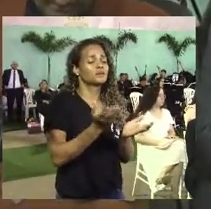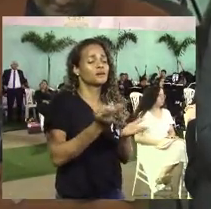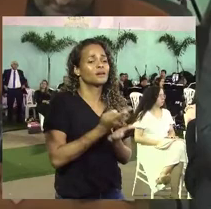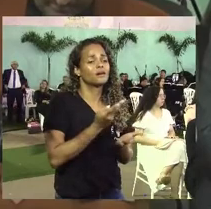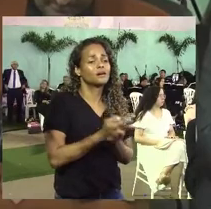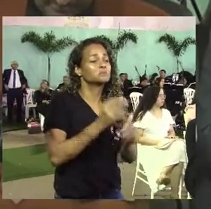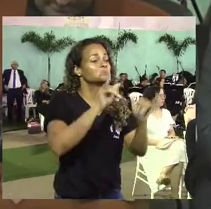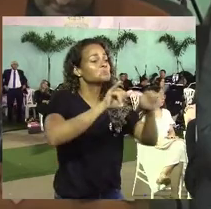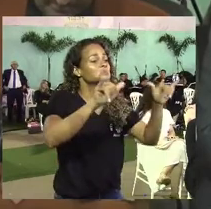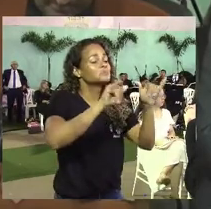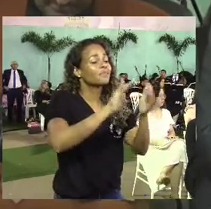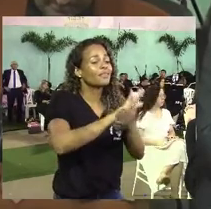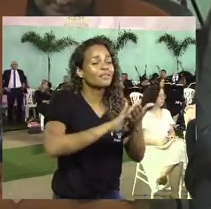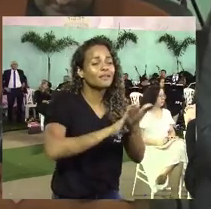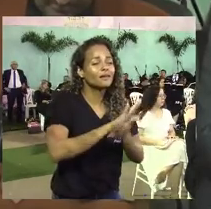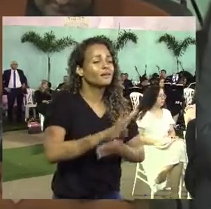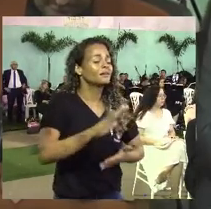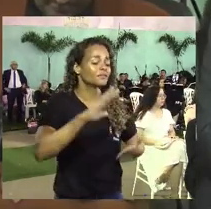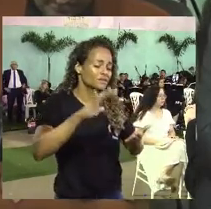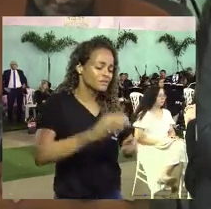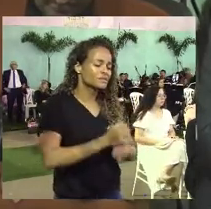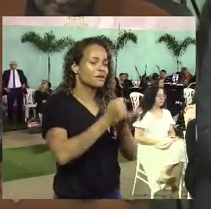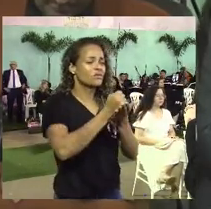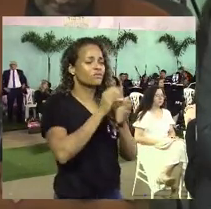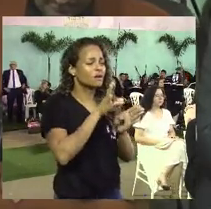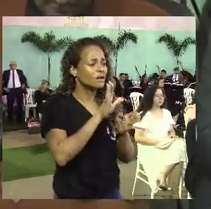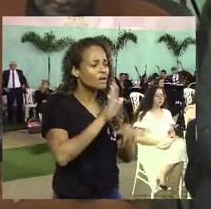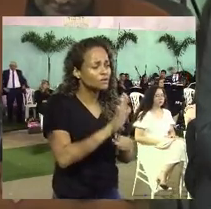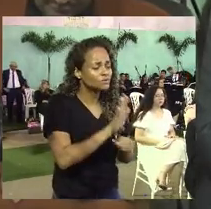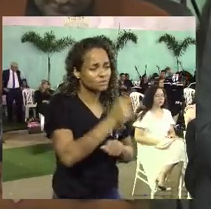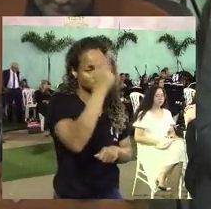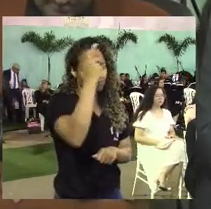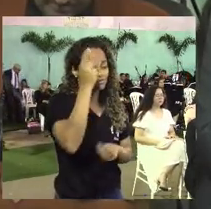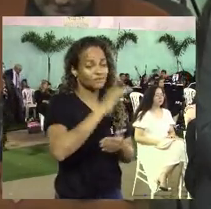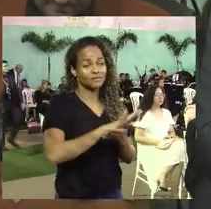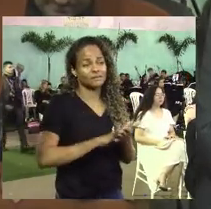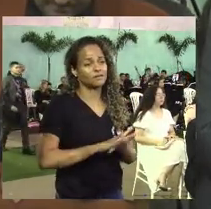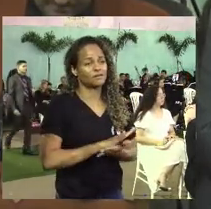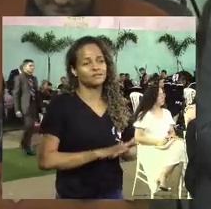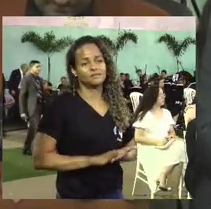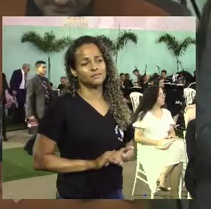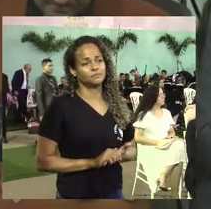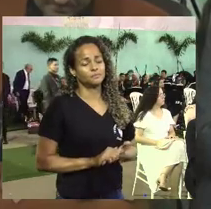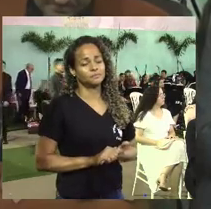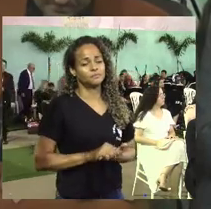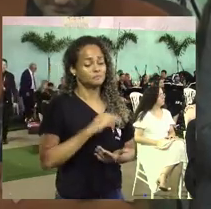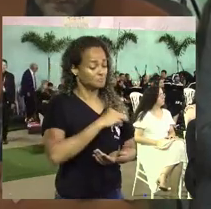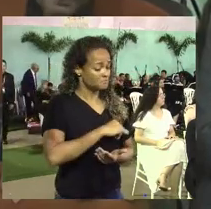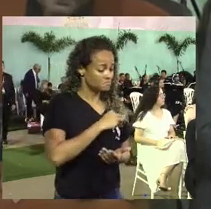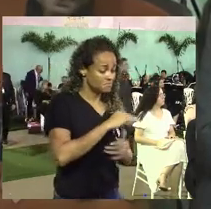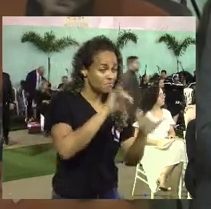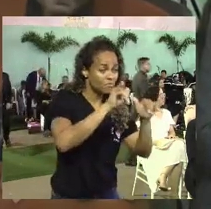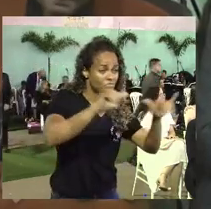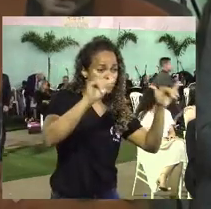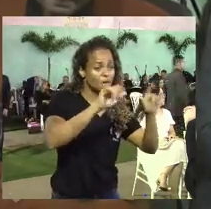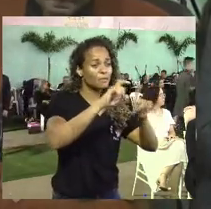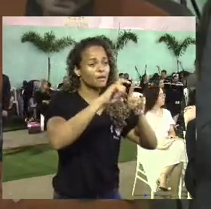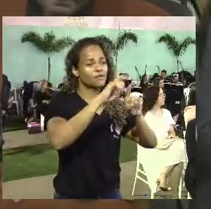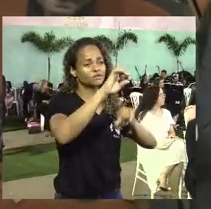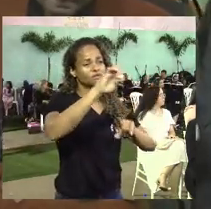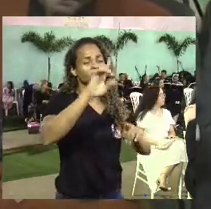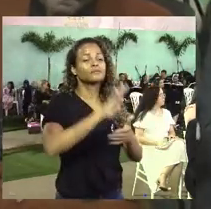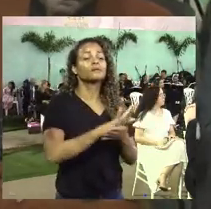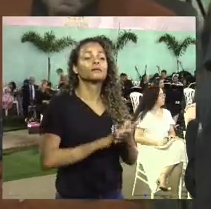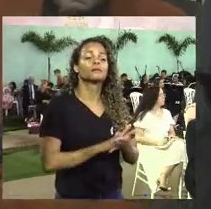não estão ganhando almas não estão fazendo missões e quem Deus